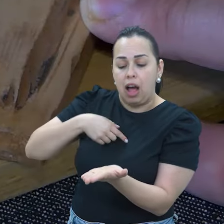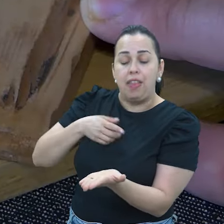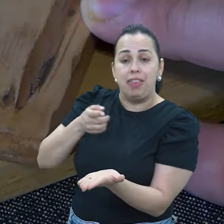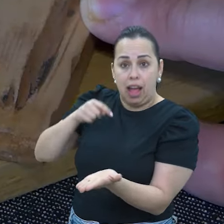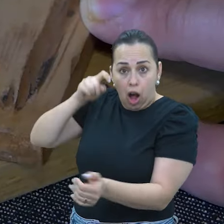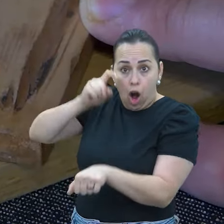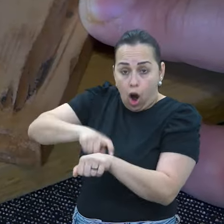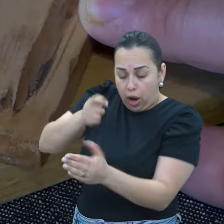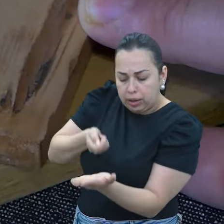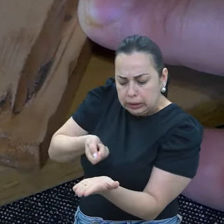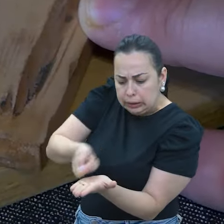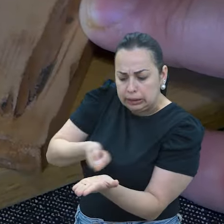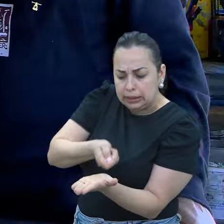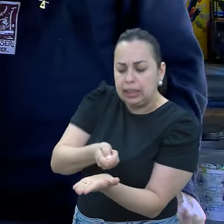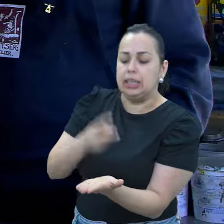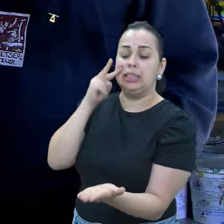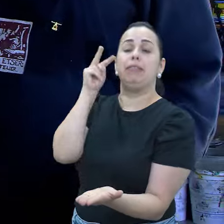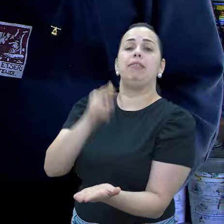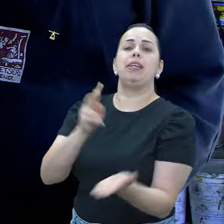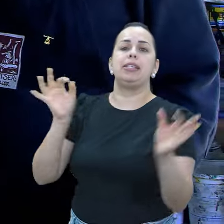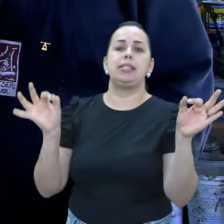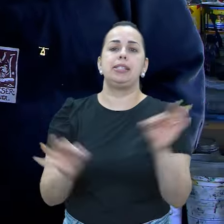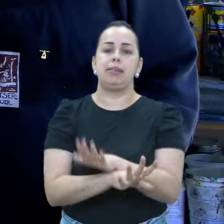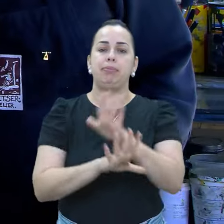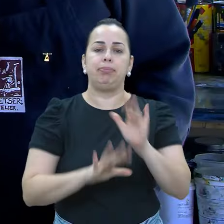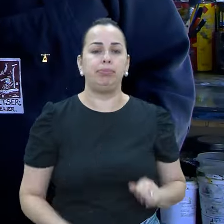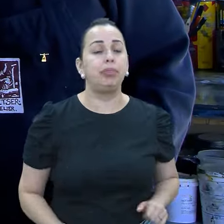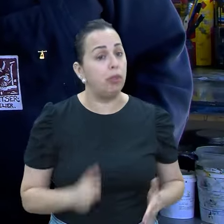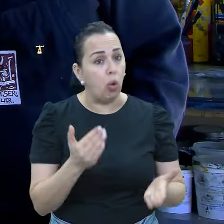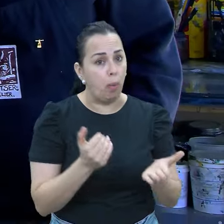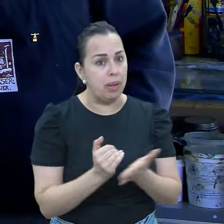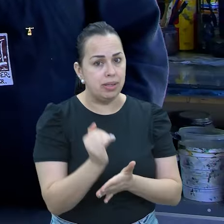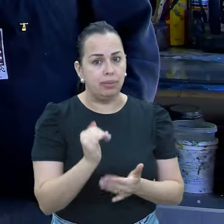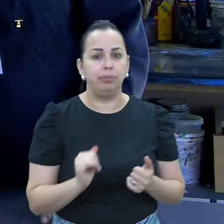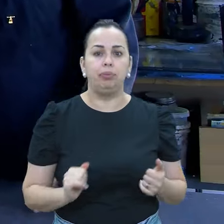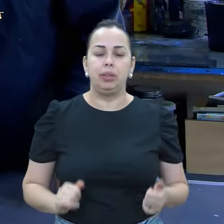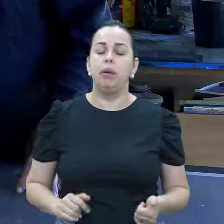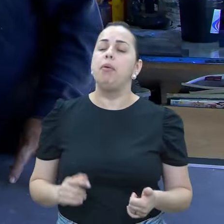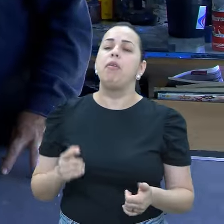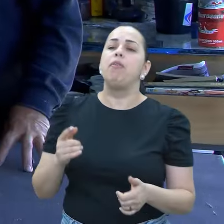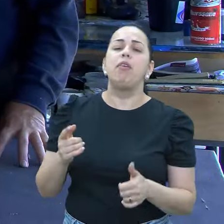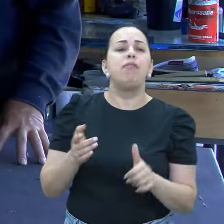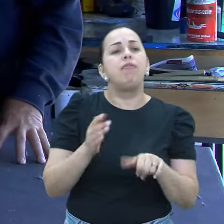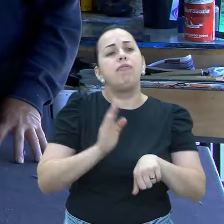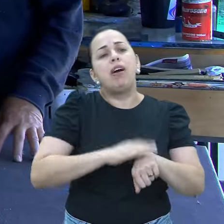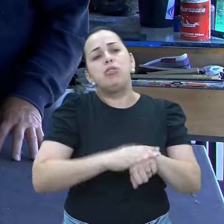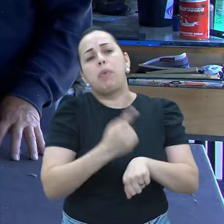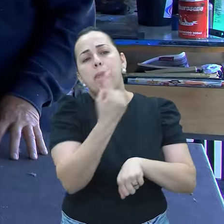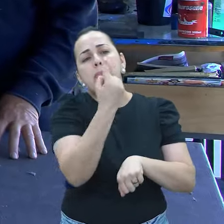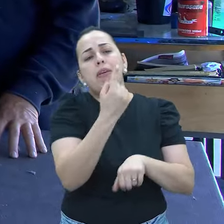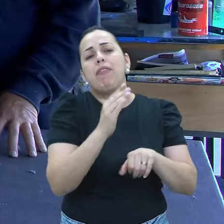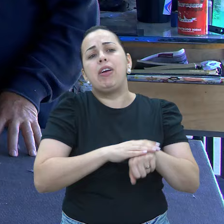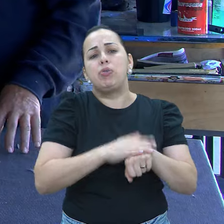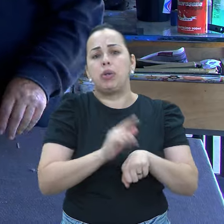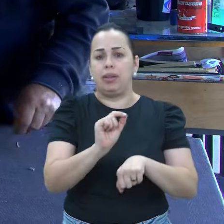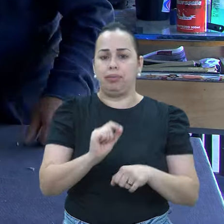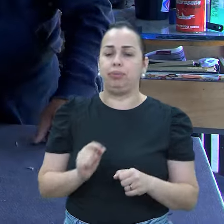você enxerga exatamente o que você está fazendo. Bom, vamos começar então. Vamos. O que fazemos primeiro? Primeiro vamos